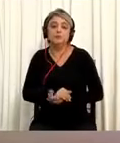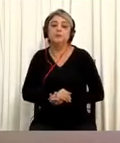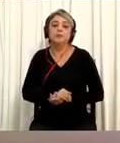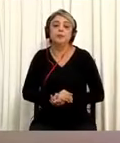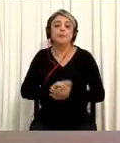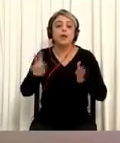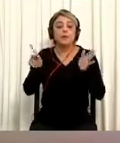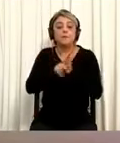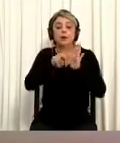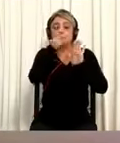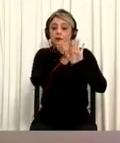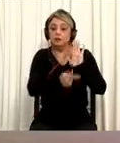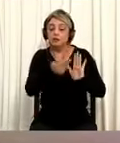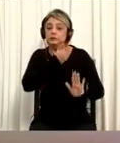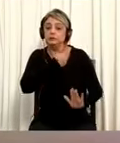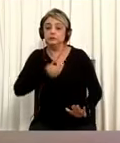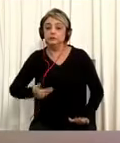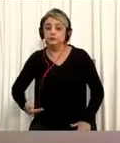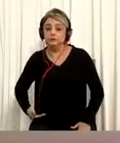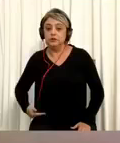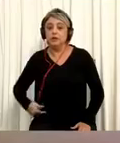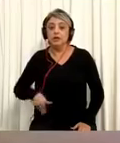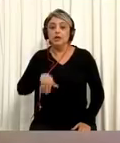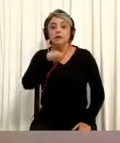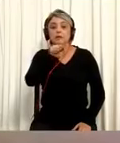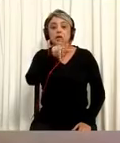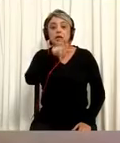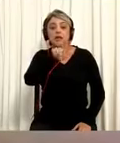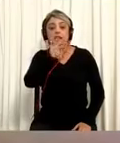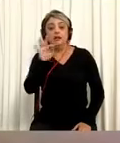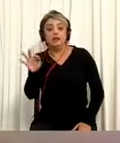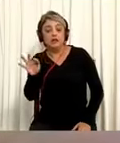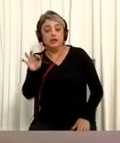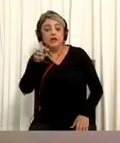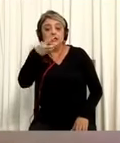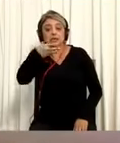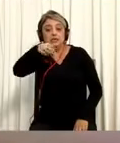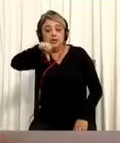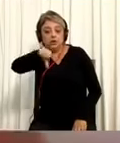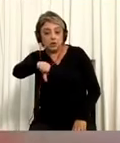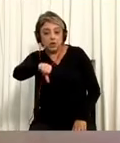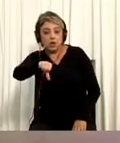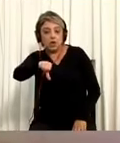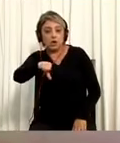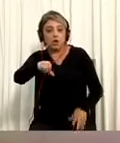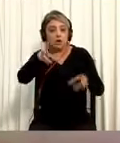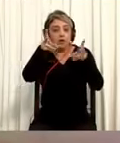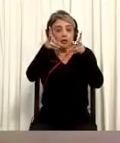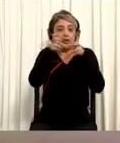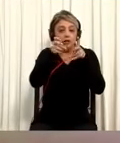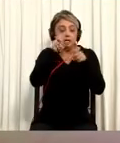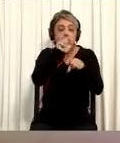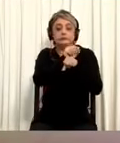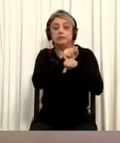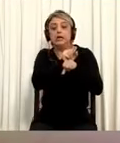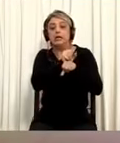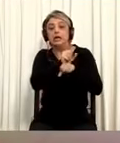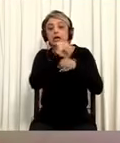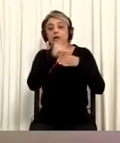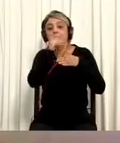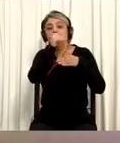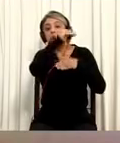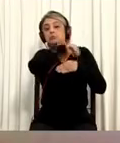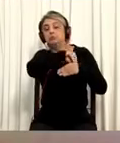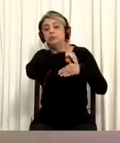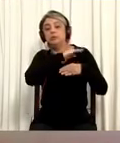O próprio projeto do governo, PLP 39, que coloca a questão da perspectiva de congelamento dos salários de